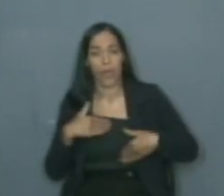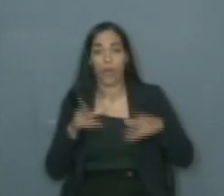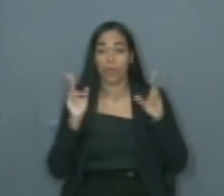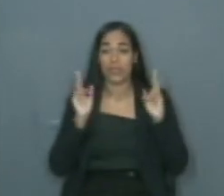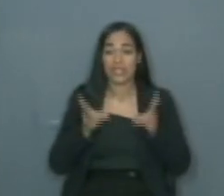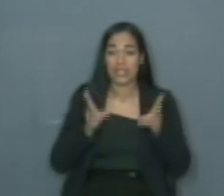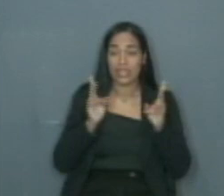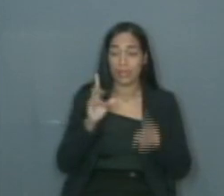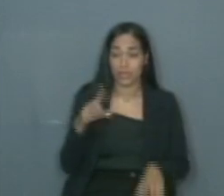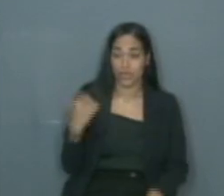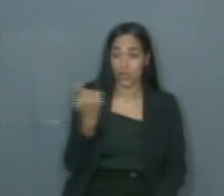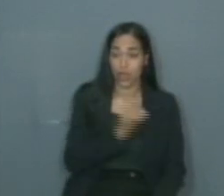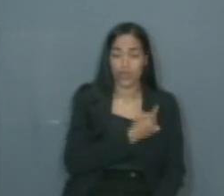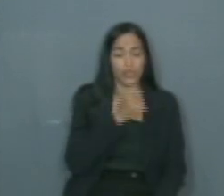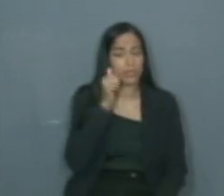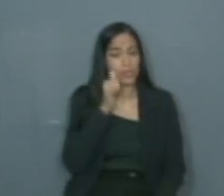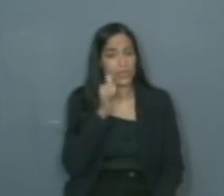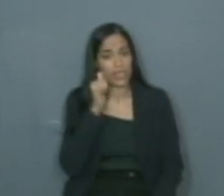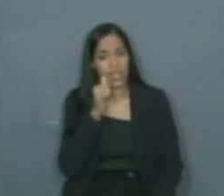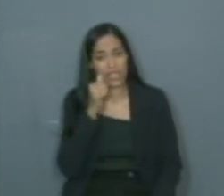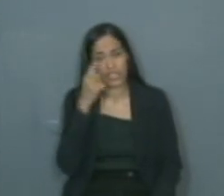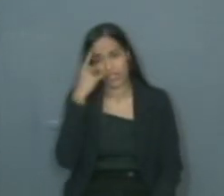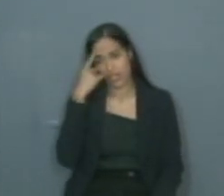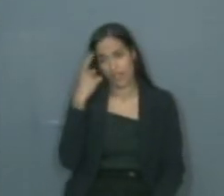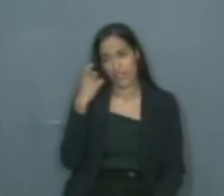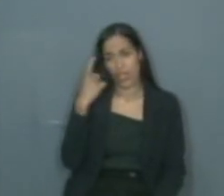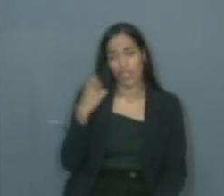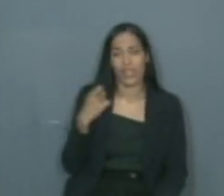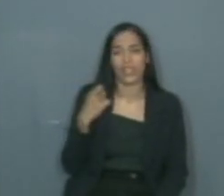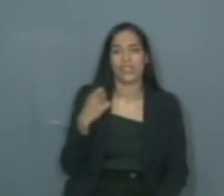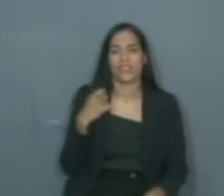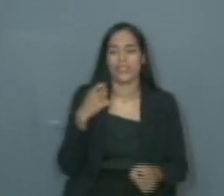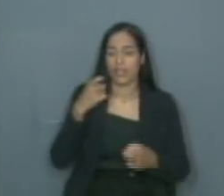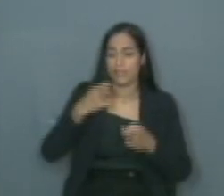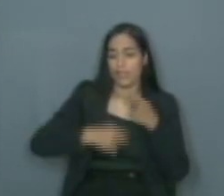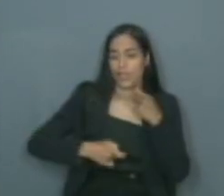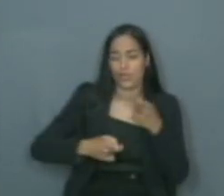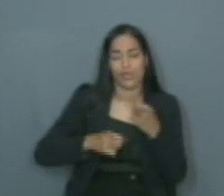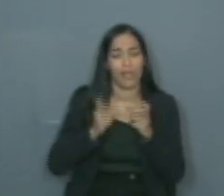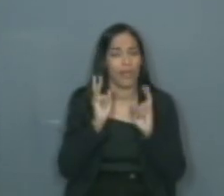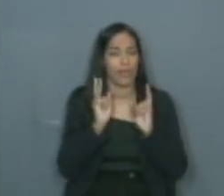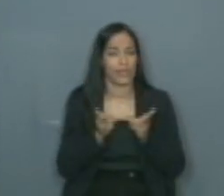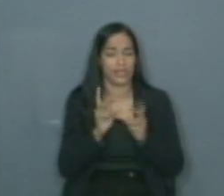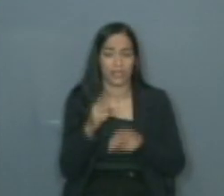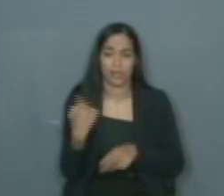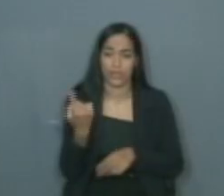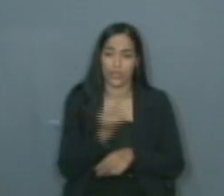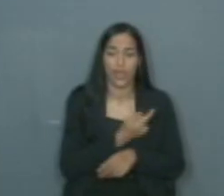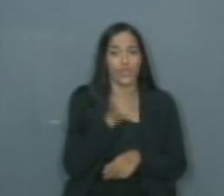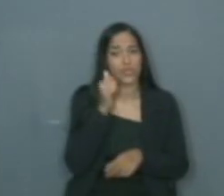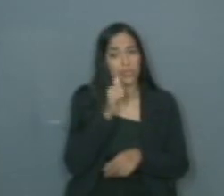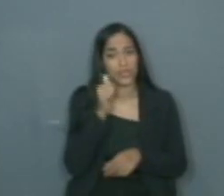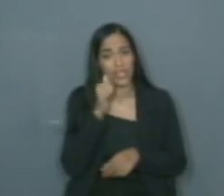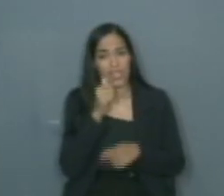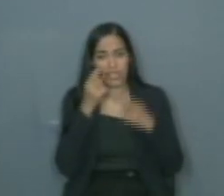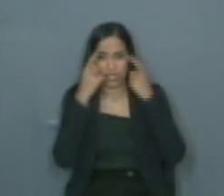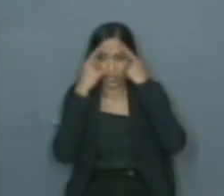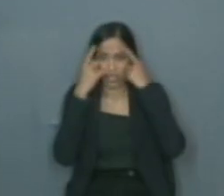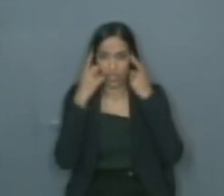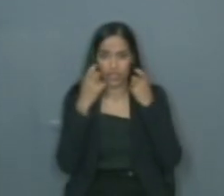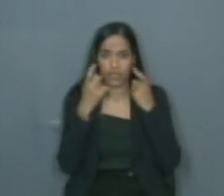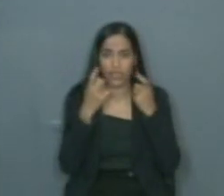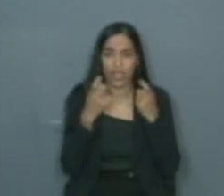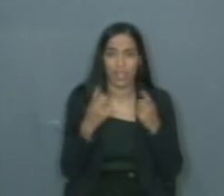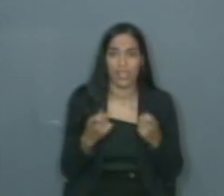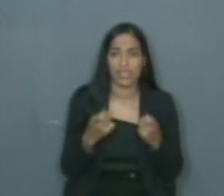nós mulheres que somos vítimas da violência sexual, sempre somos nós mulheres que somos vítimas das violências,